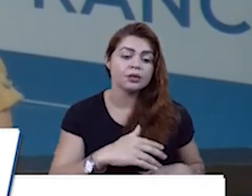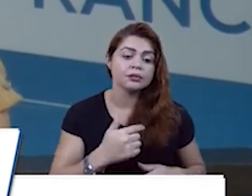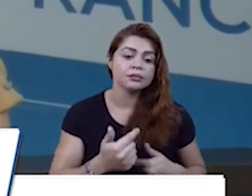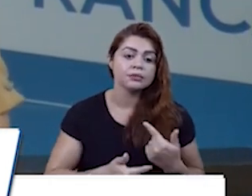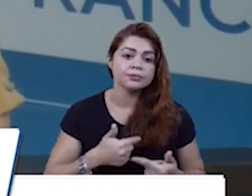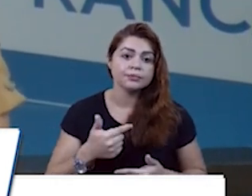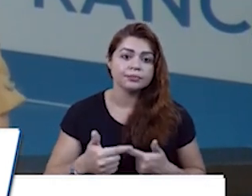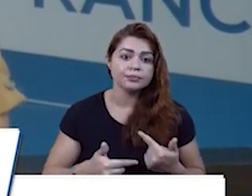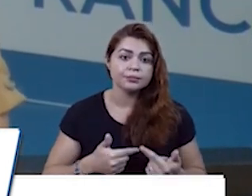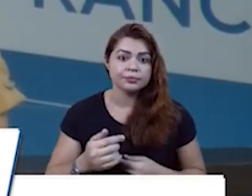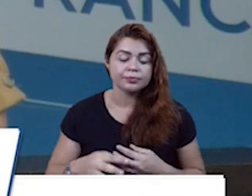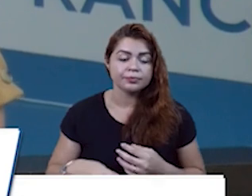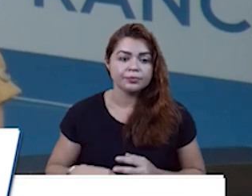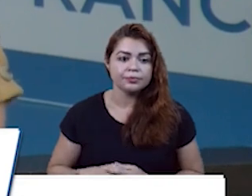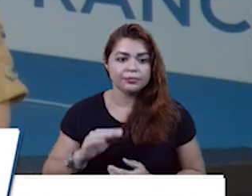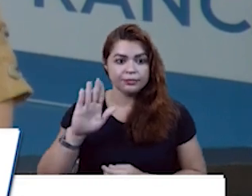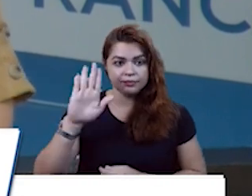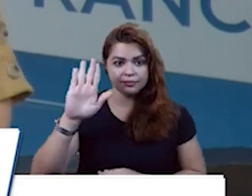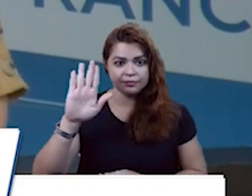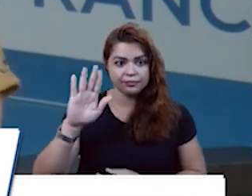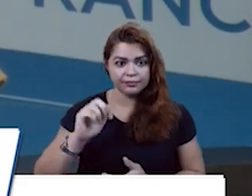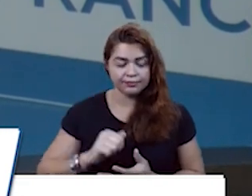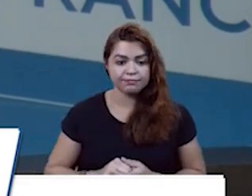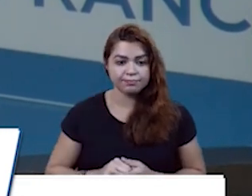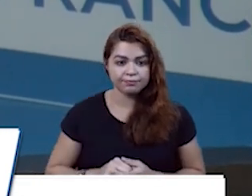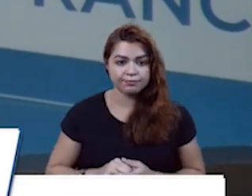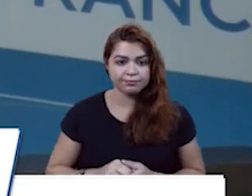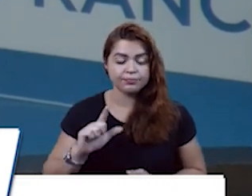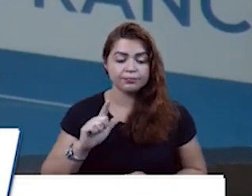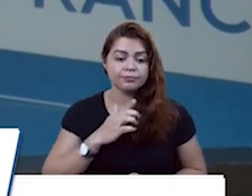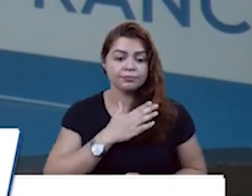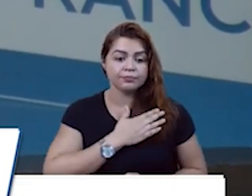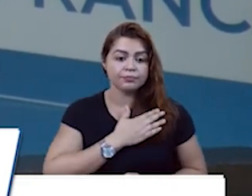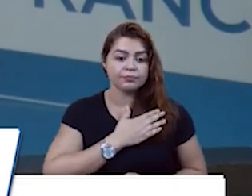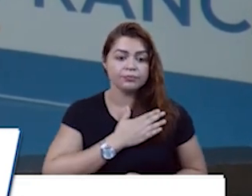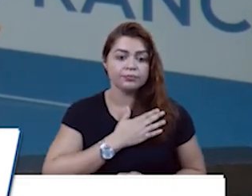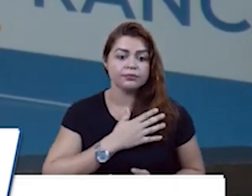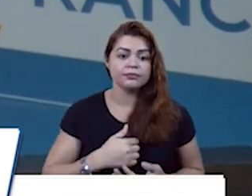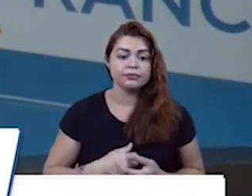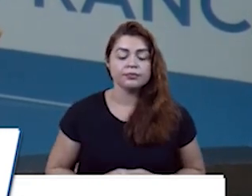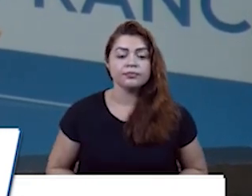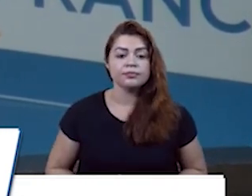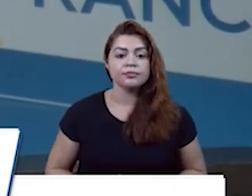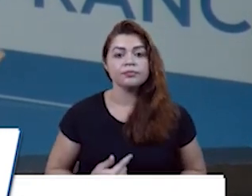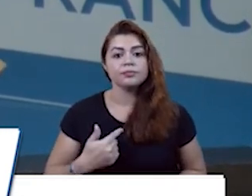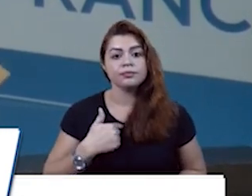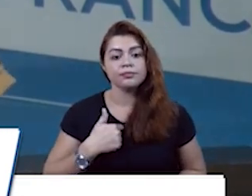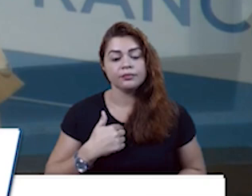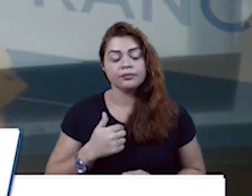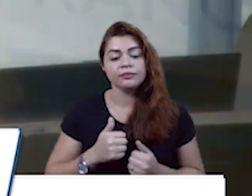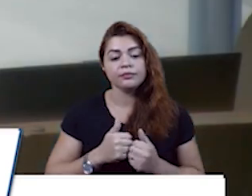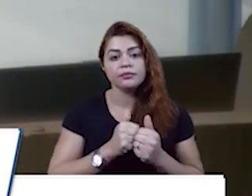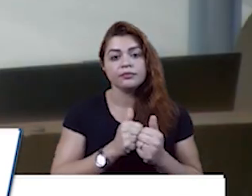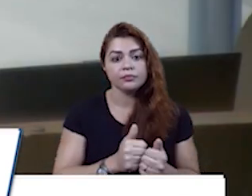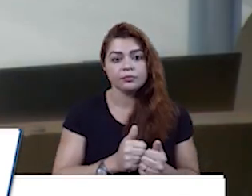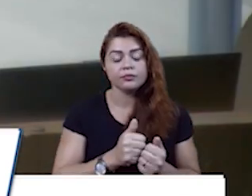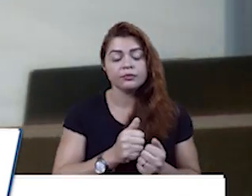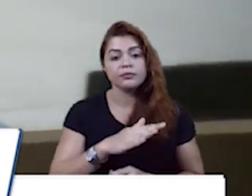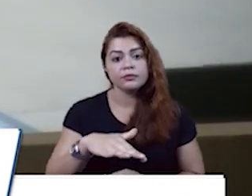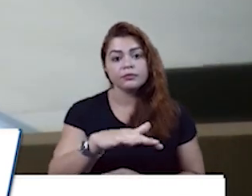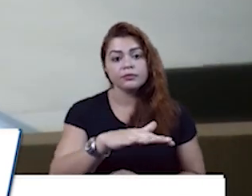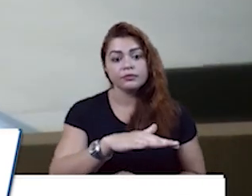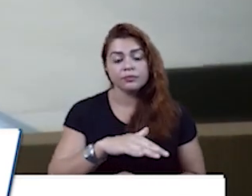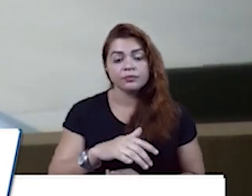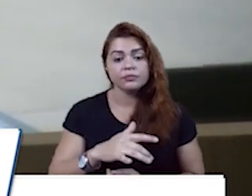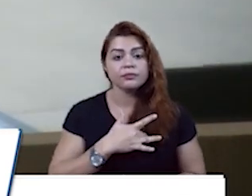concedida, Leandro Patriota. Eu tenho acompanhado setores de saúde, tenho visitado, acho que o pessoal